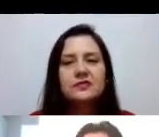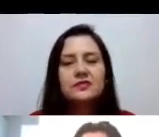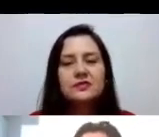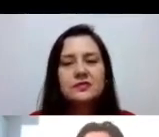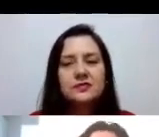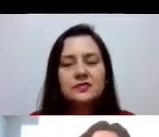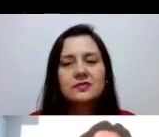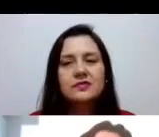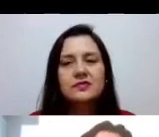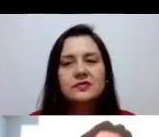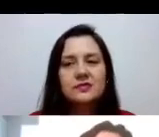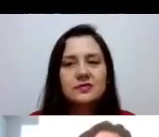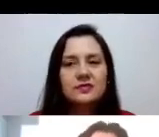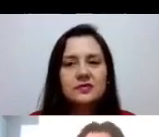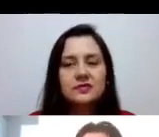departamento, um assessor,